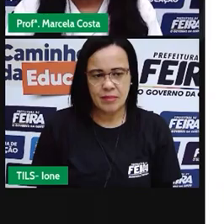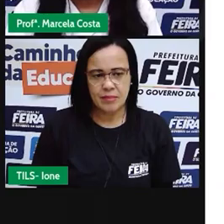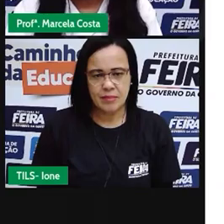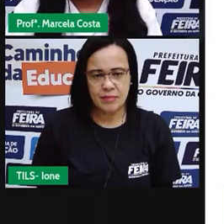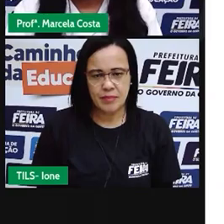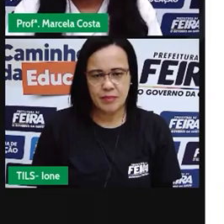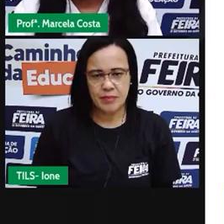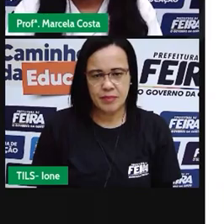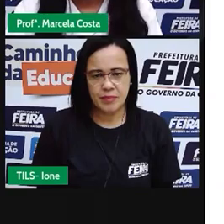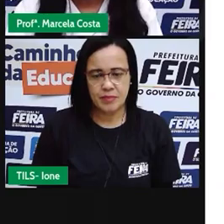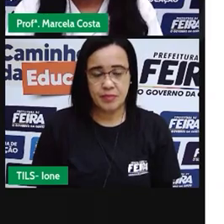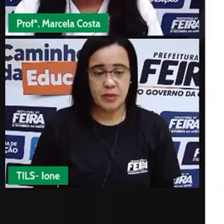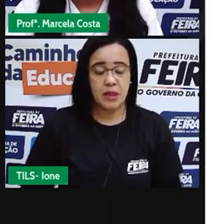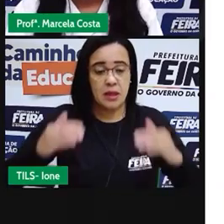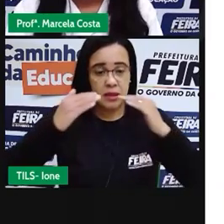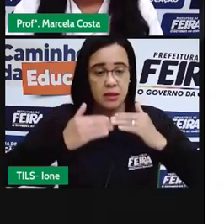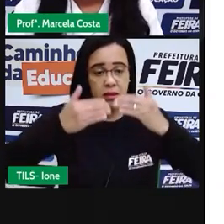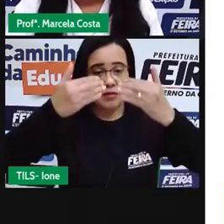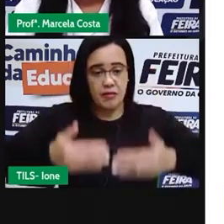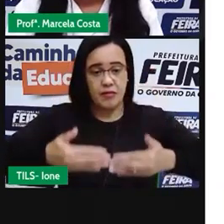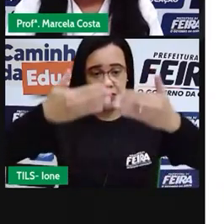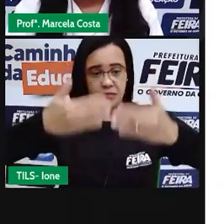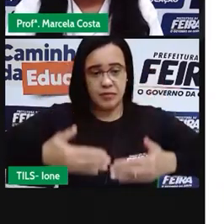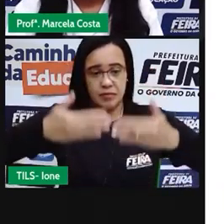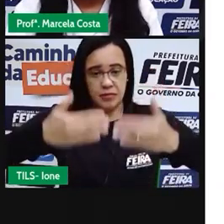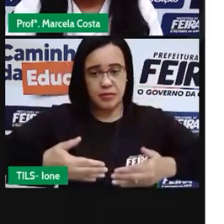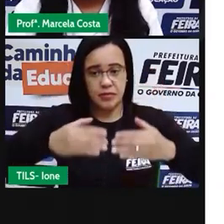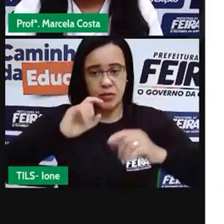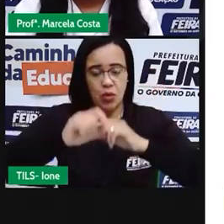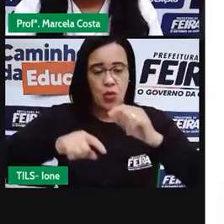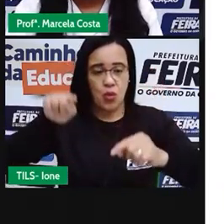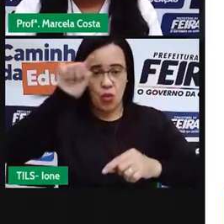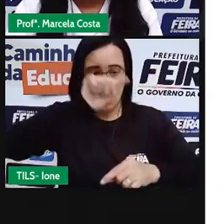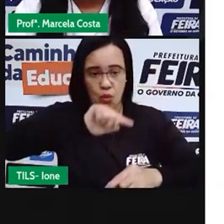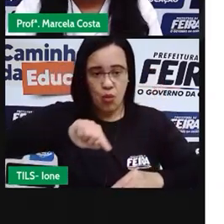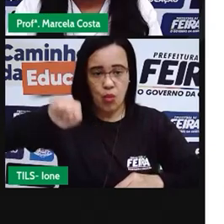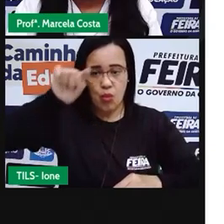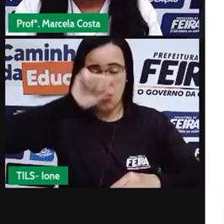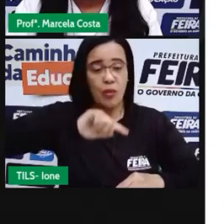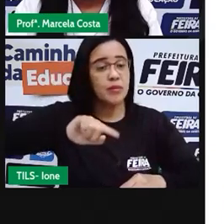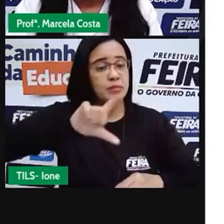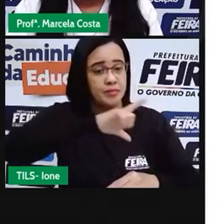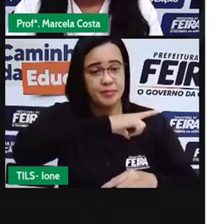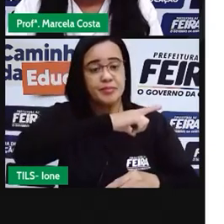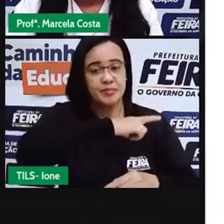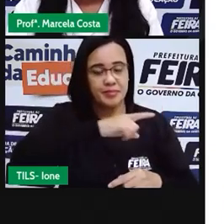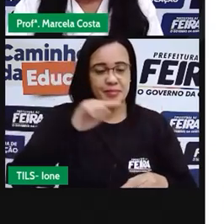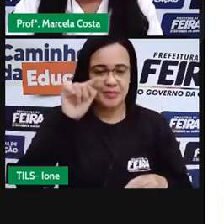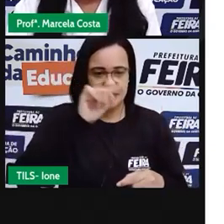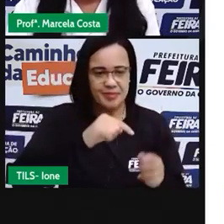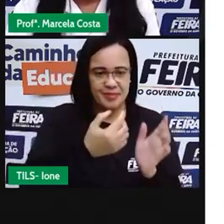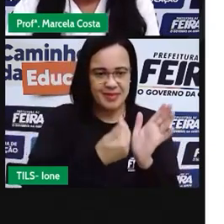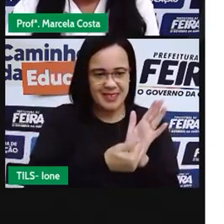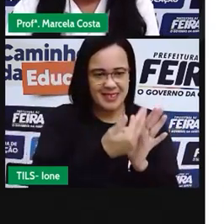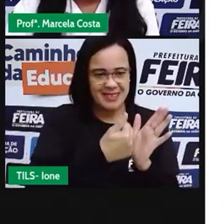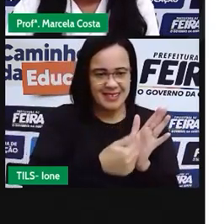esse formato triangular. E